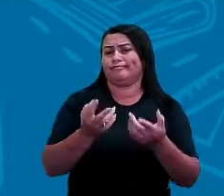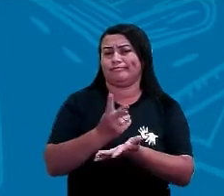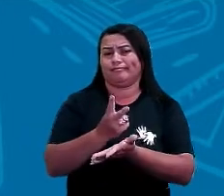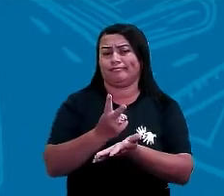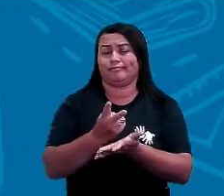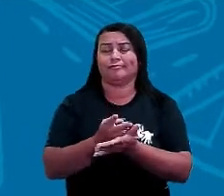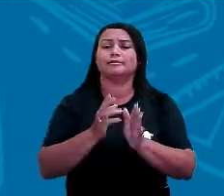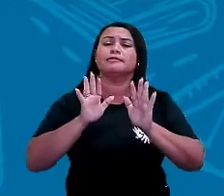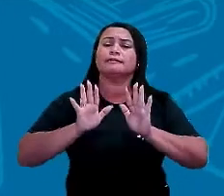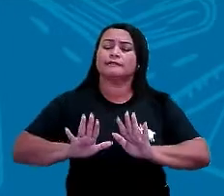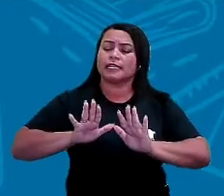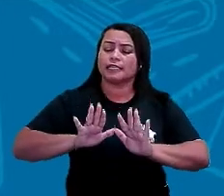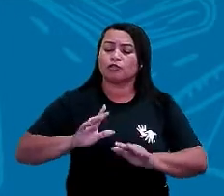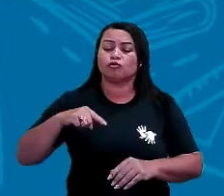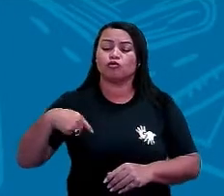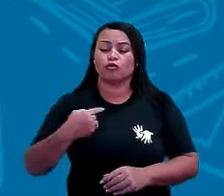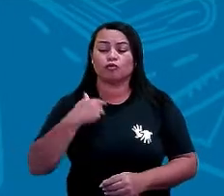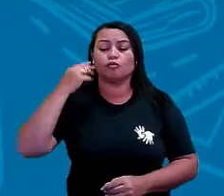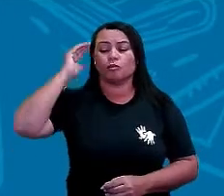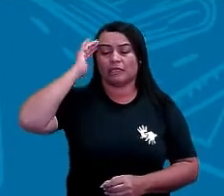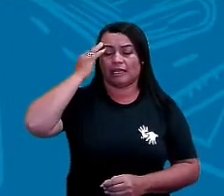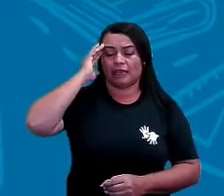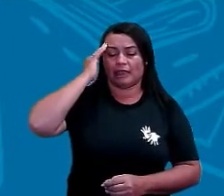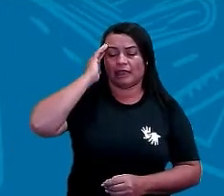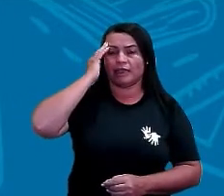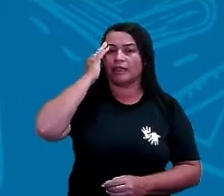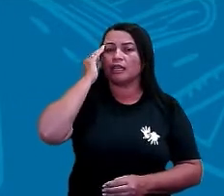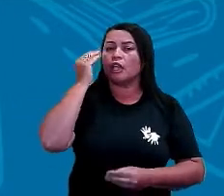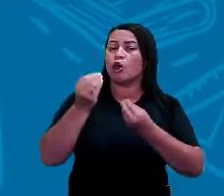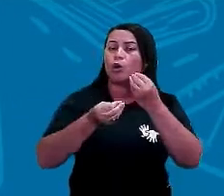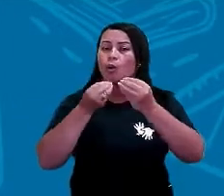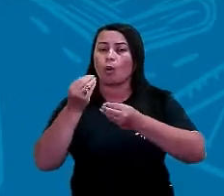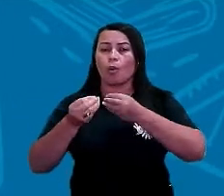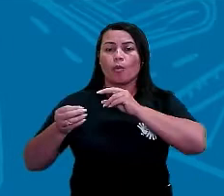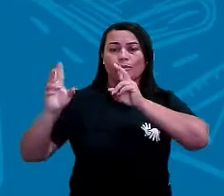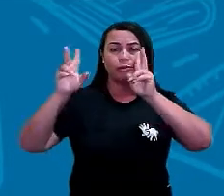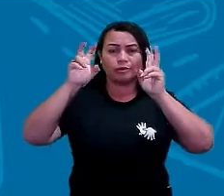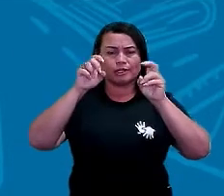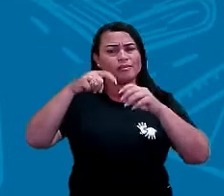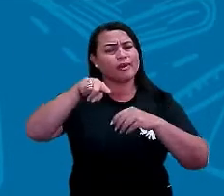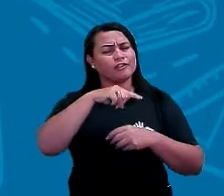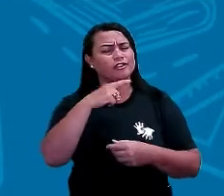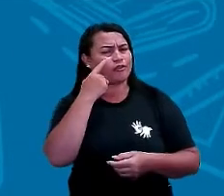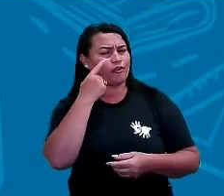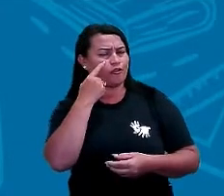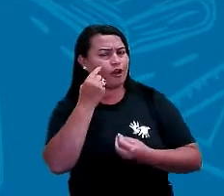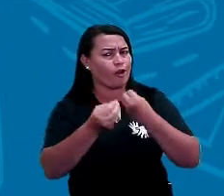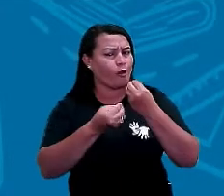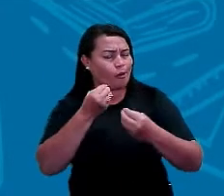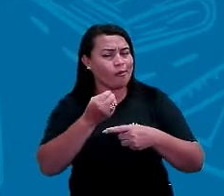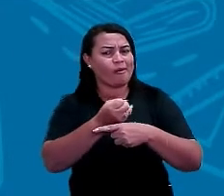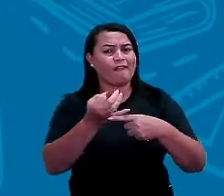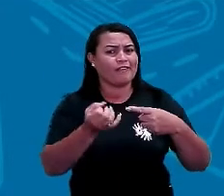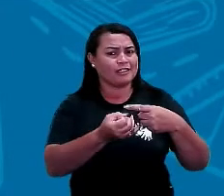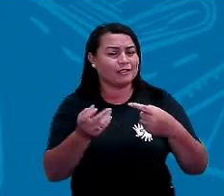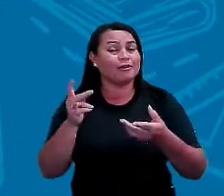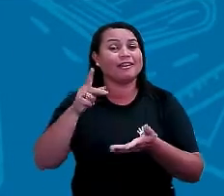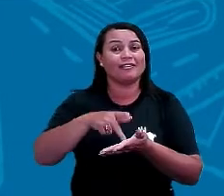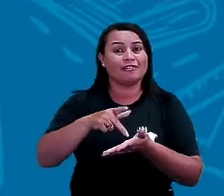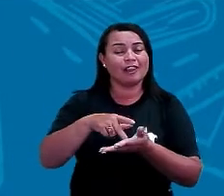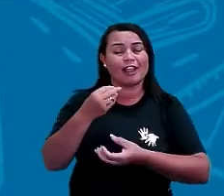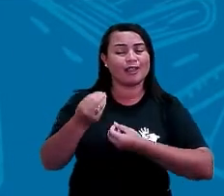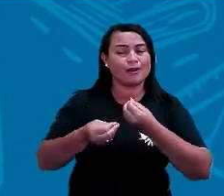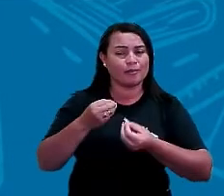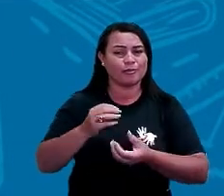Então, devagarzinho, a gente vai entendendo o nosso assunto. E aí, vocês vão ver como é que a fração realmente está no nosso